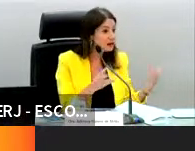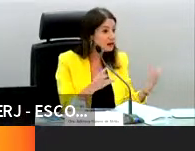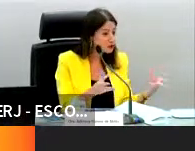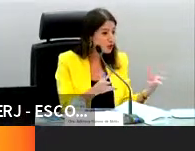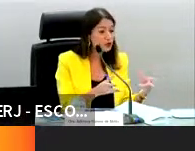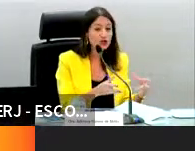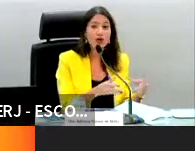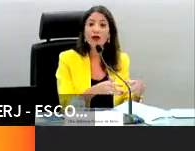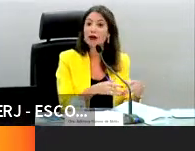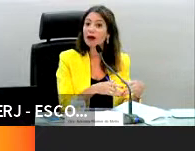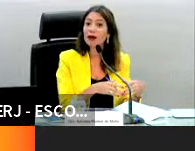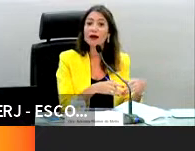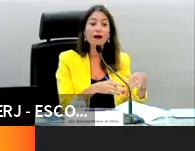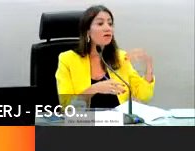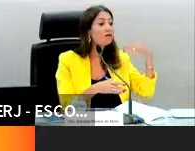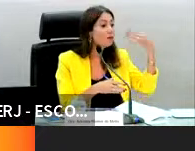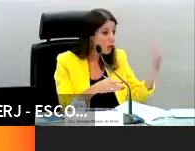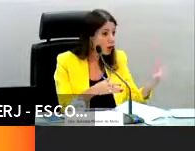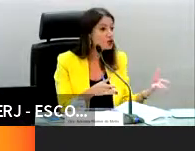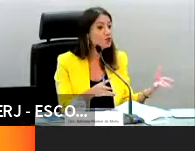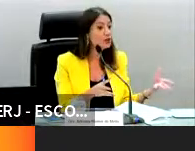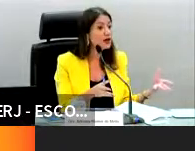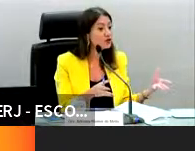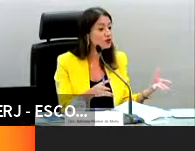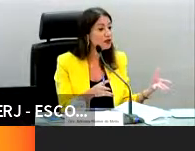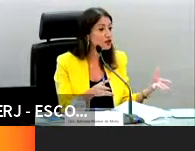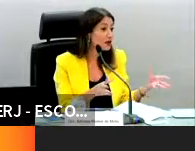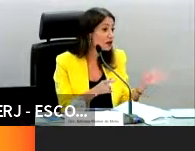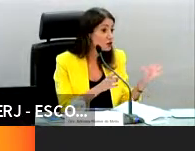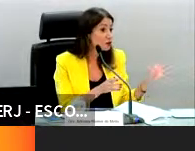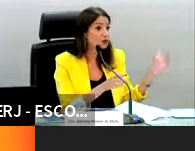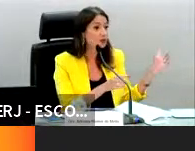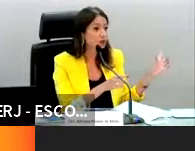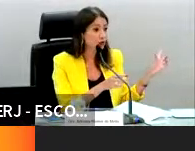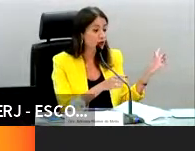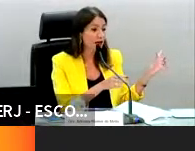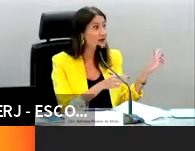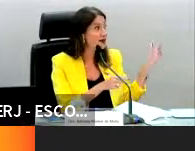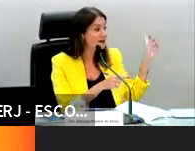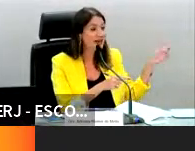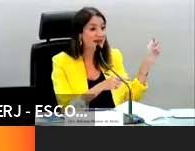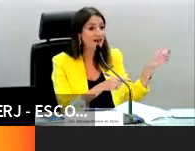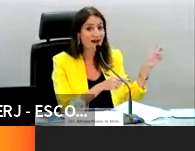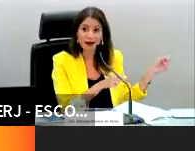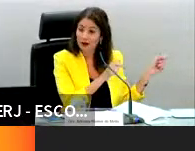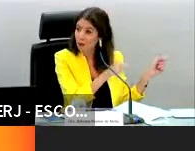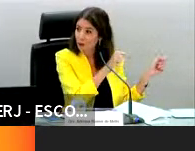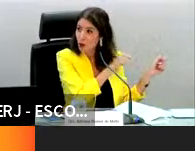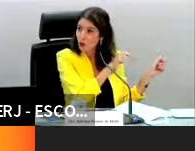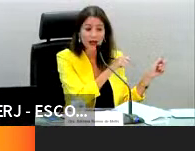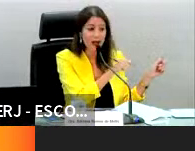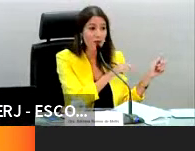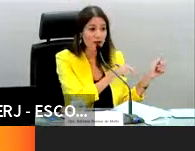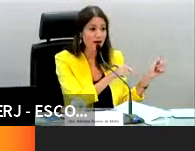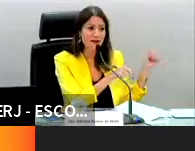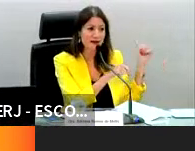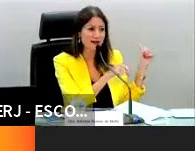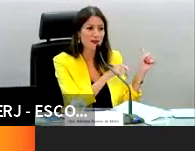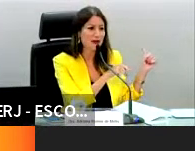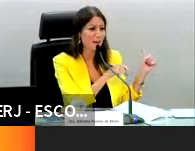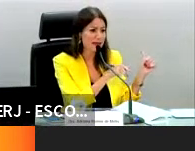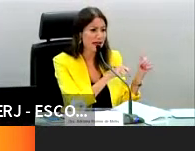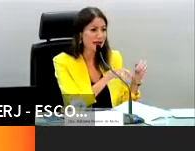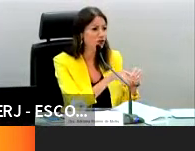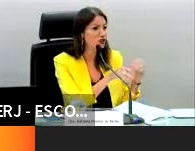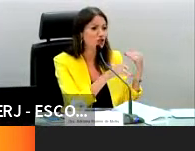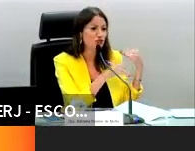e televisões, mortes de mulheres no Rio de Janeiro, sobretudo. Até pouco tempo atrás, até